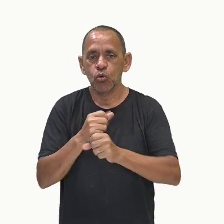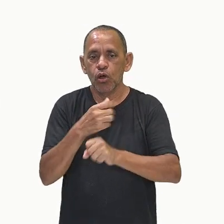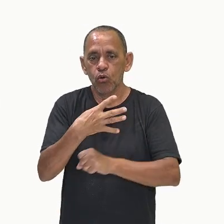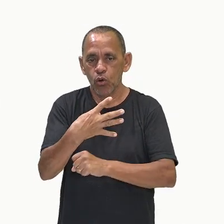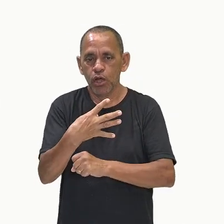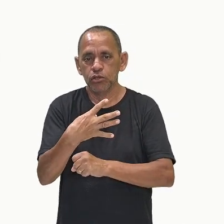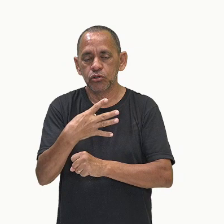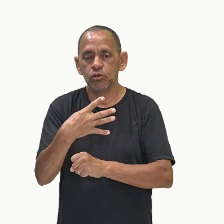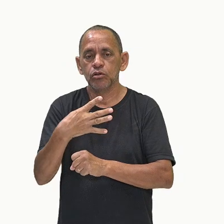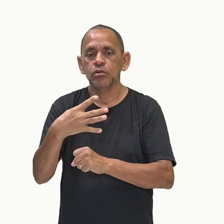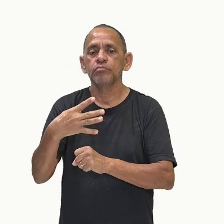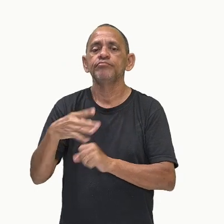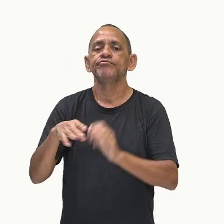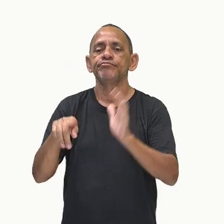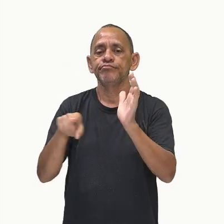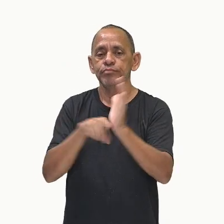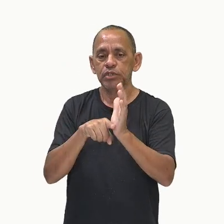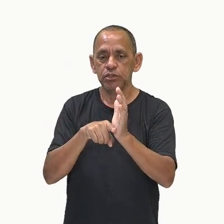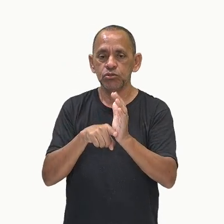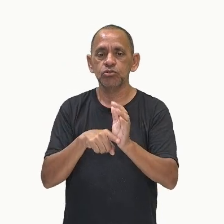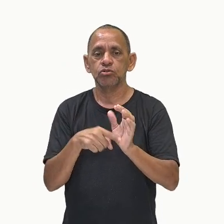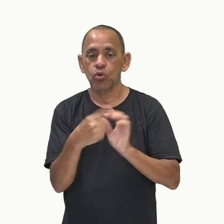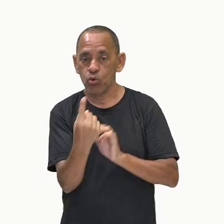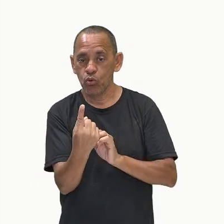1, 3. Elevado ao quadrado.